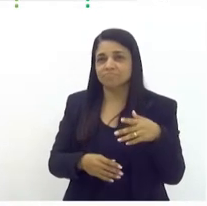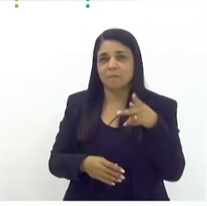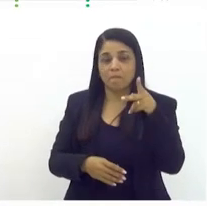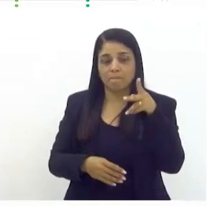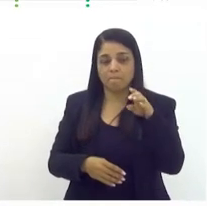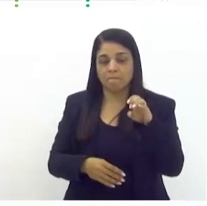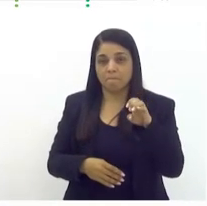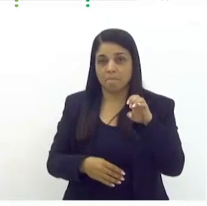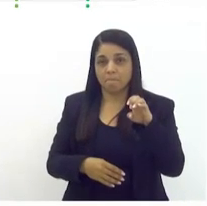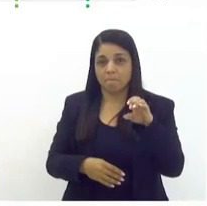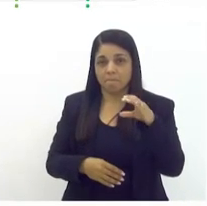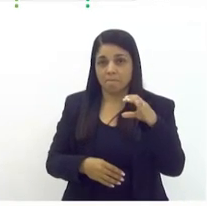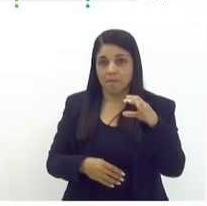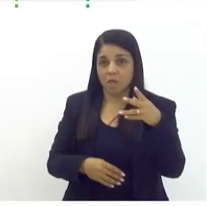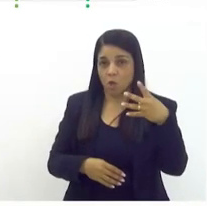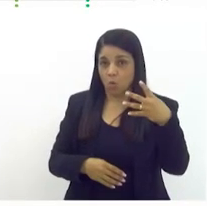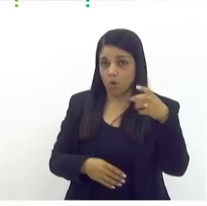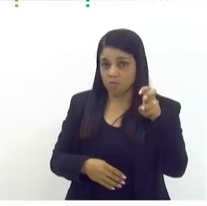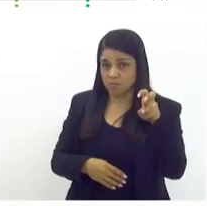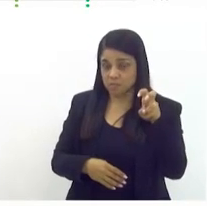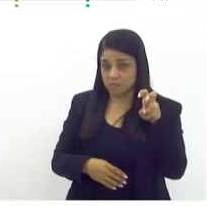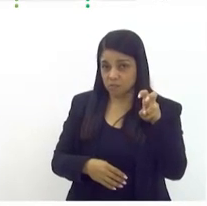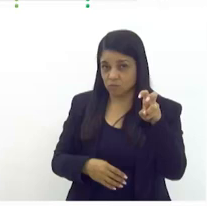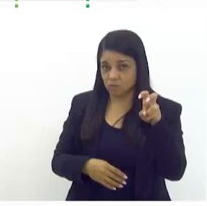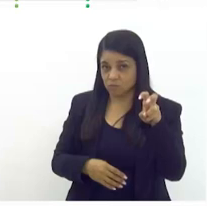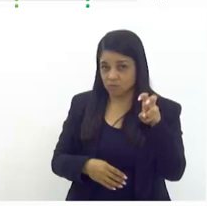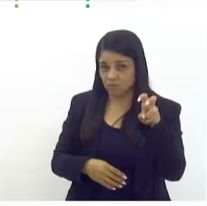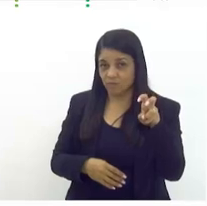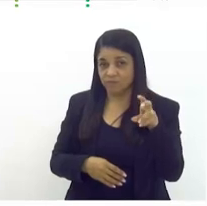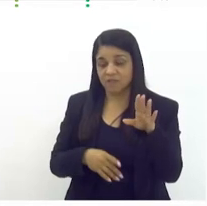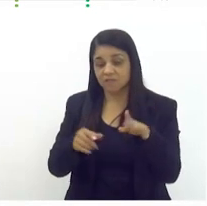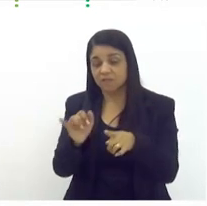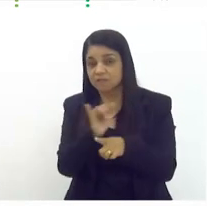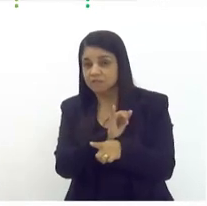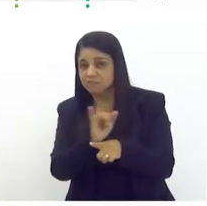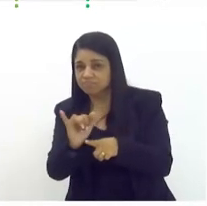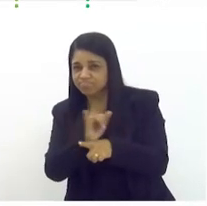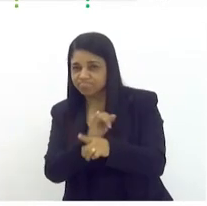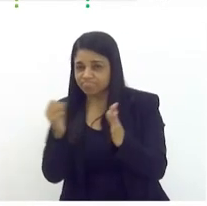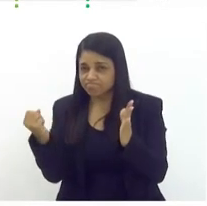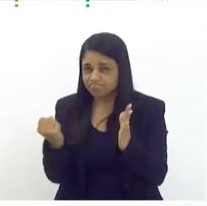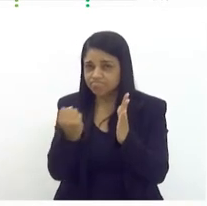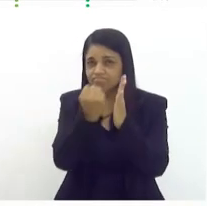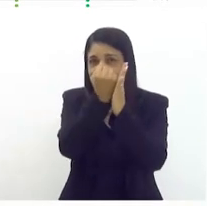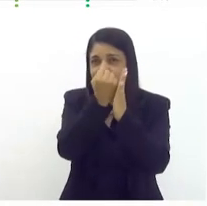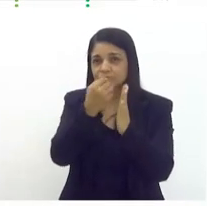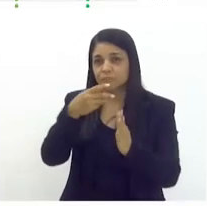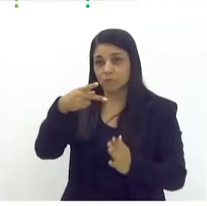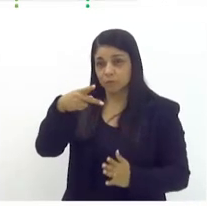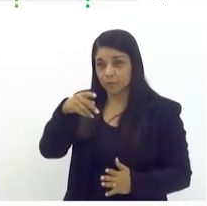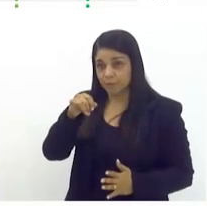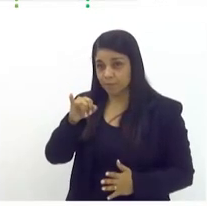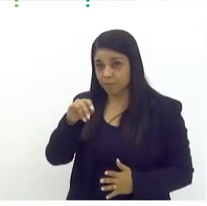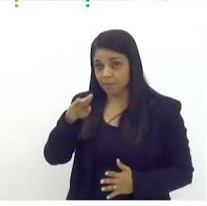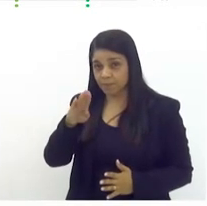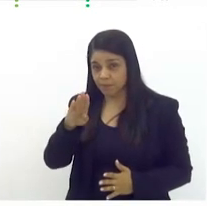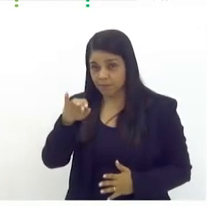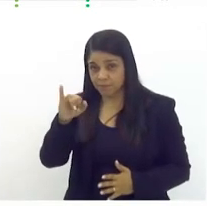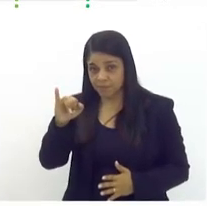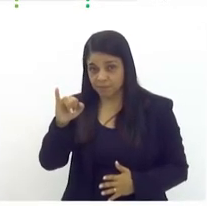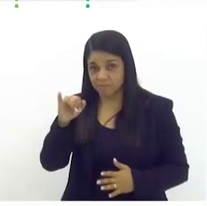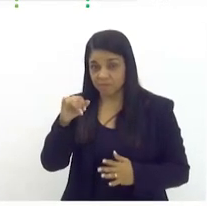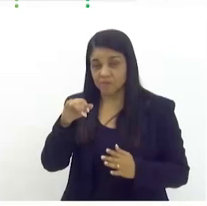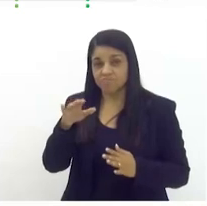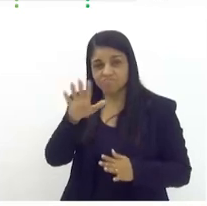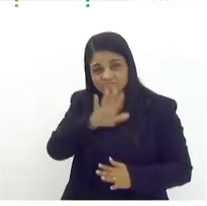então ao fim é o cabo as simulações dos impactos no PIB para o